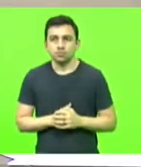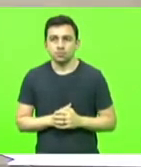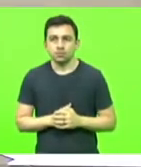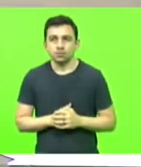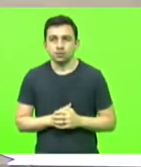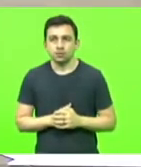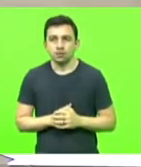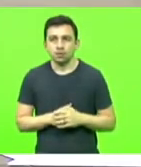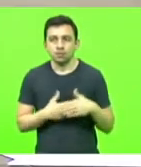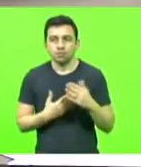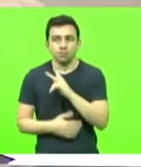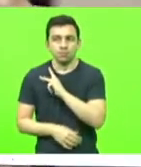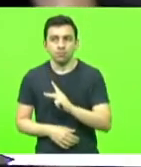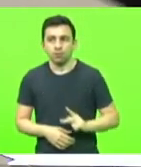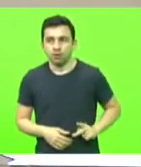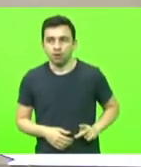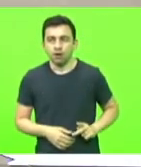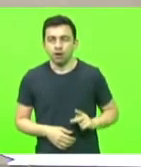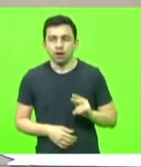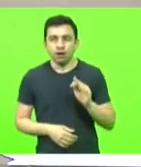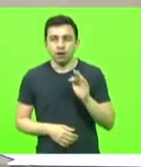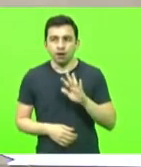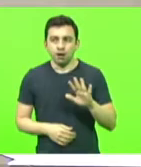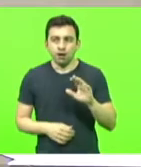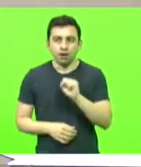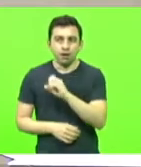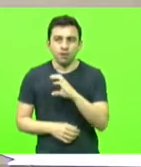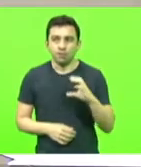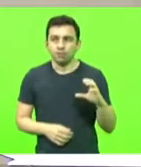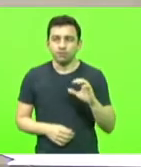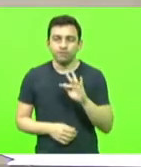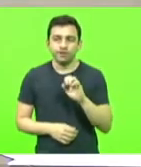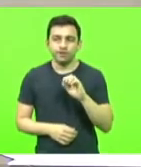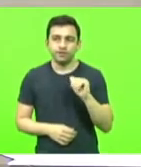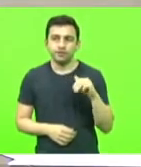para que o senhor presidente da Federação Catarinense de Municípios, FECAM,